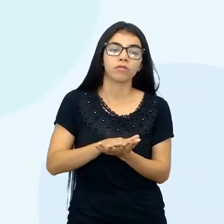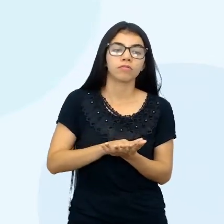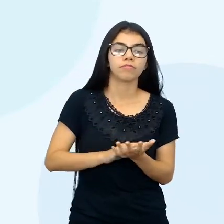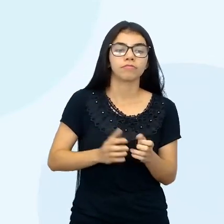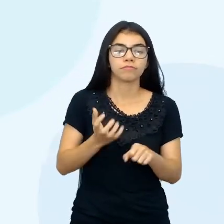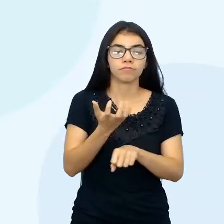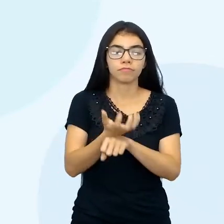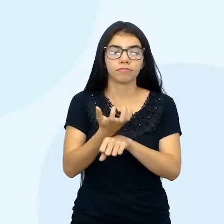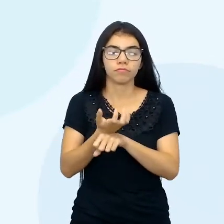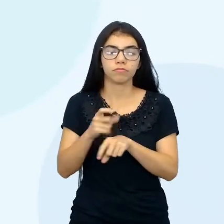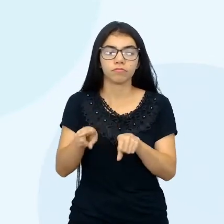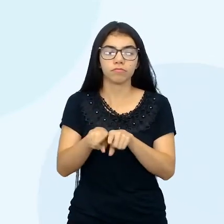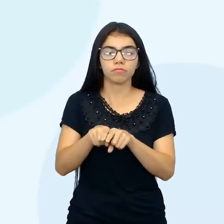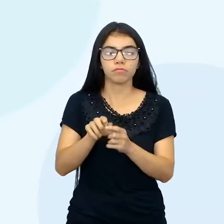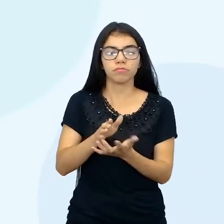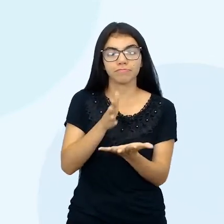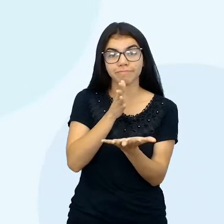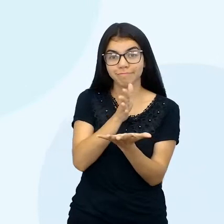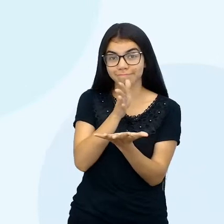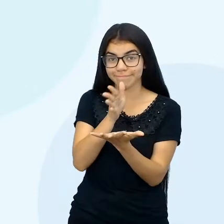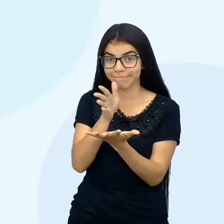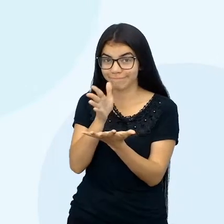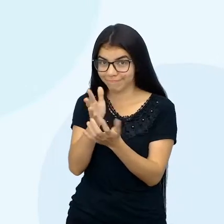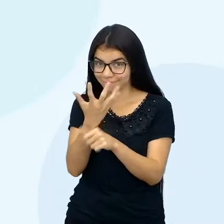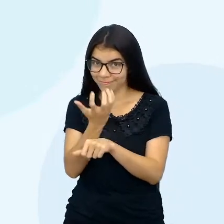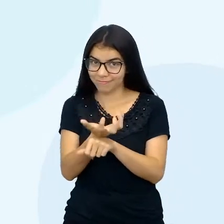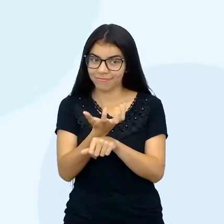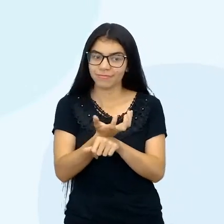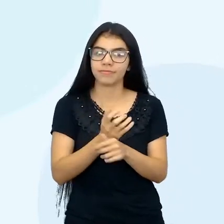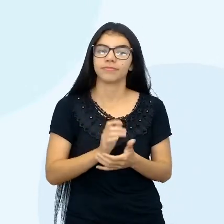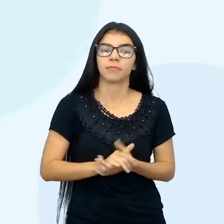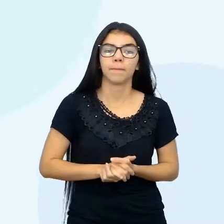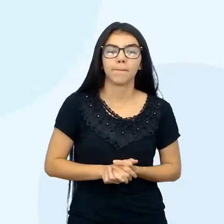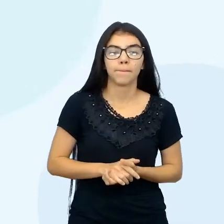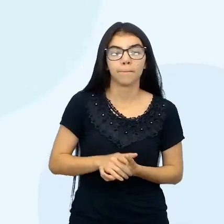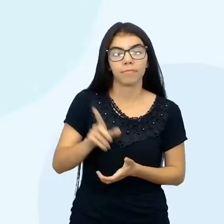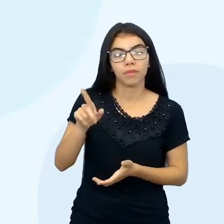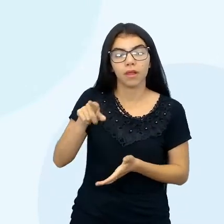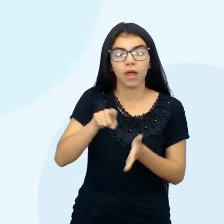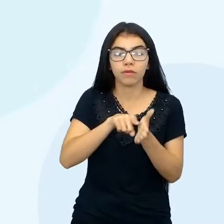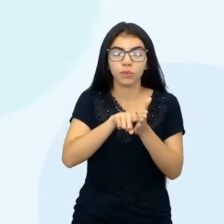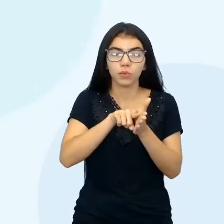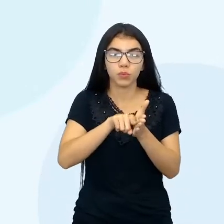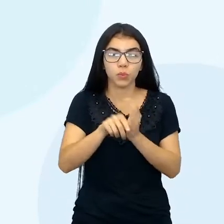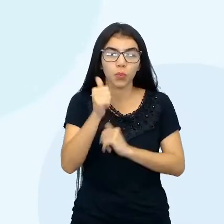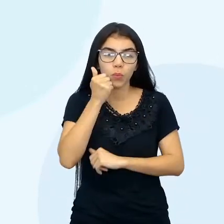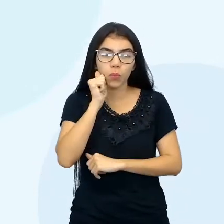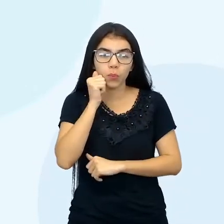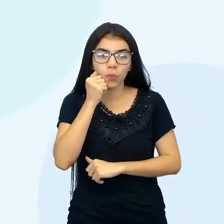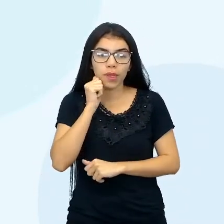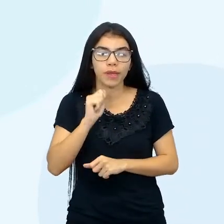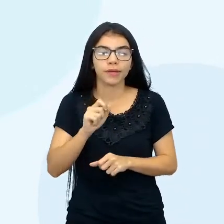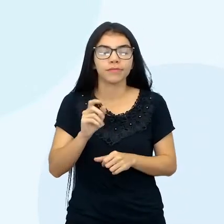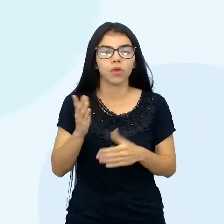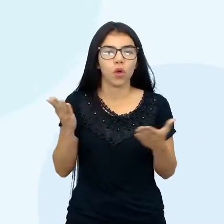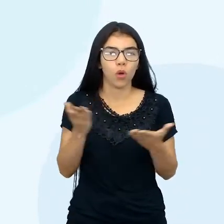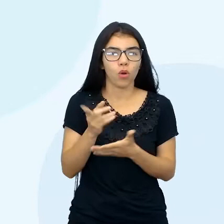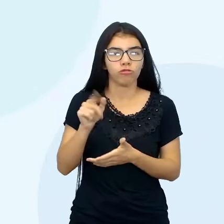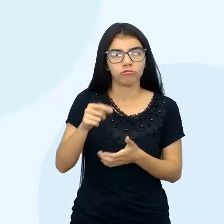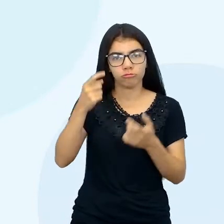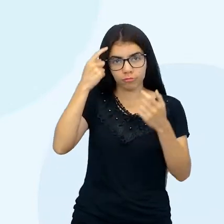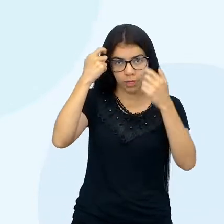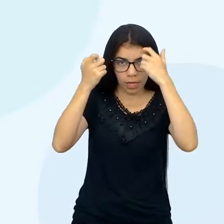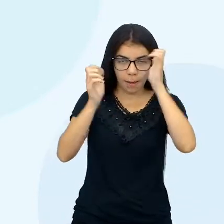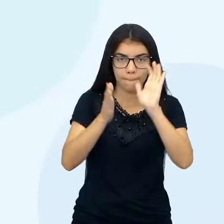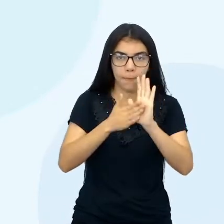estou me atropelando todo. Os eixos estruturantes são esses dois, investigação científica, um pouco menos hoje, né? Porque a ideia hoje é bem